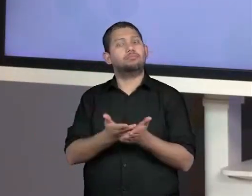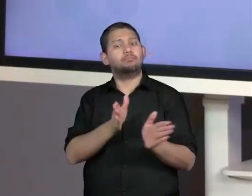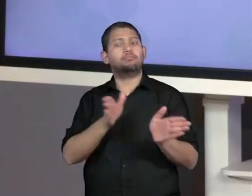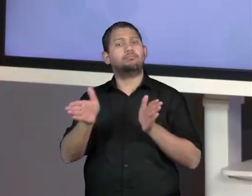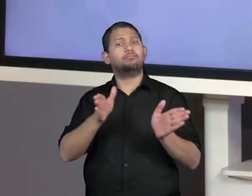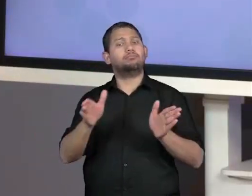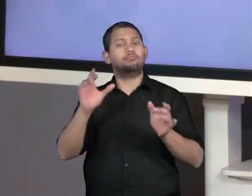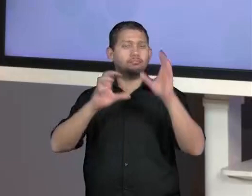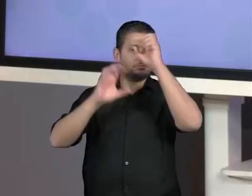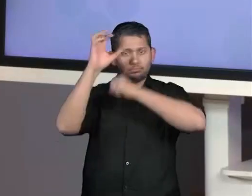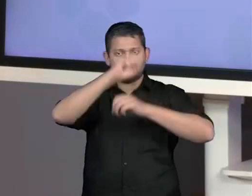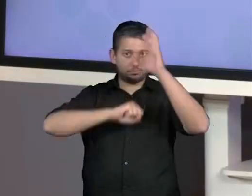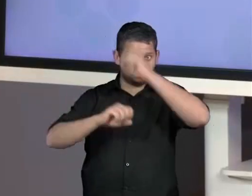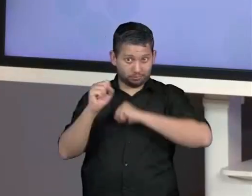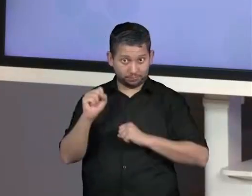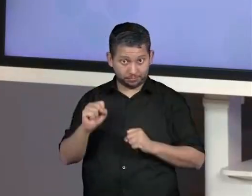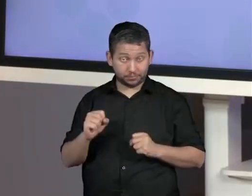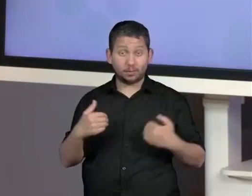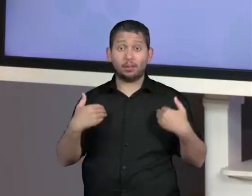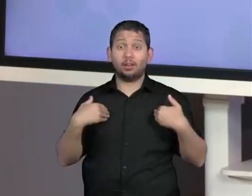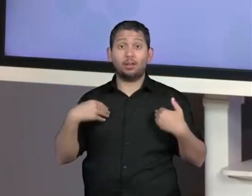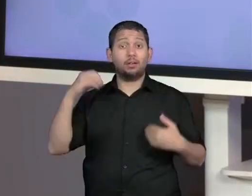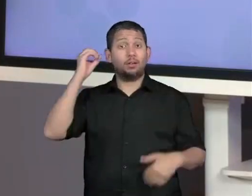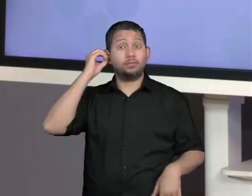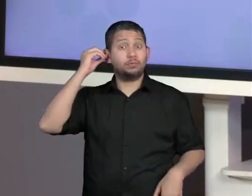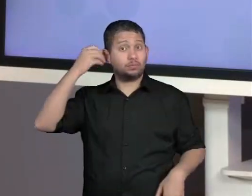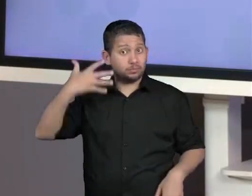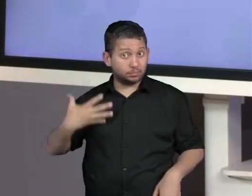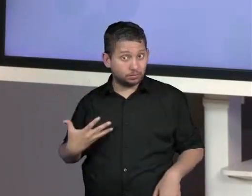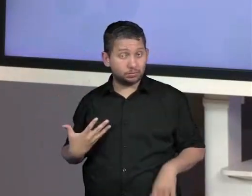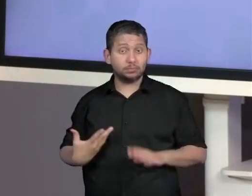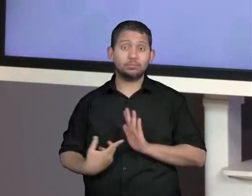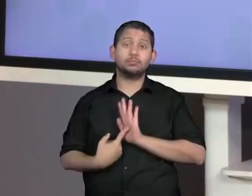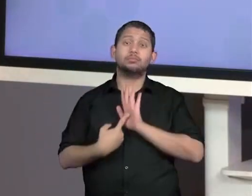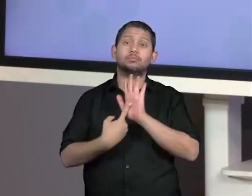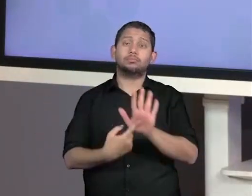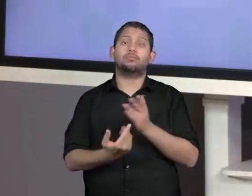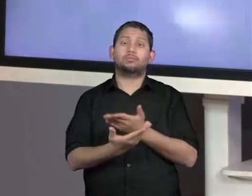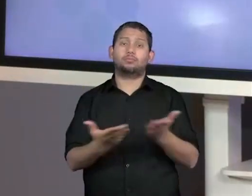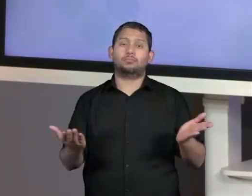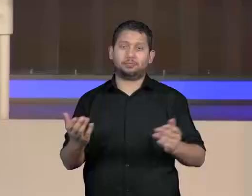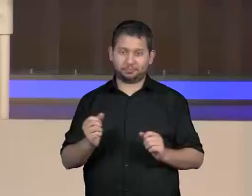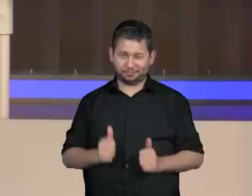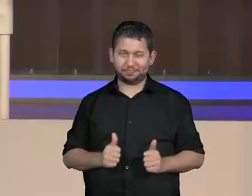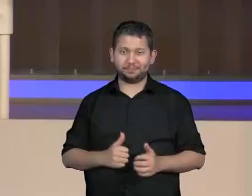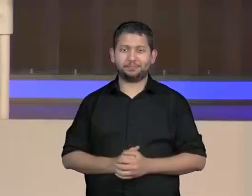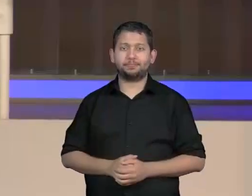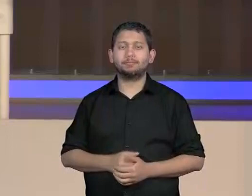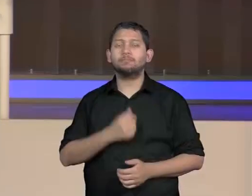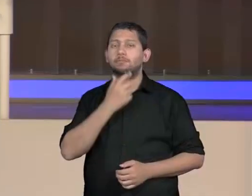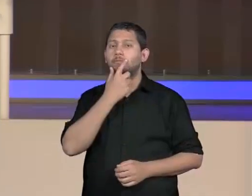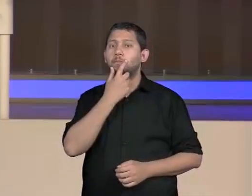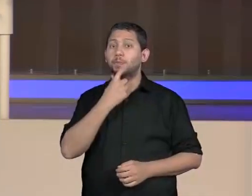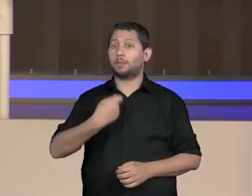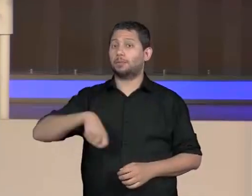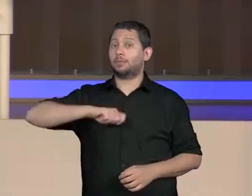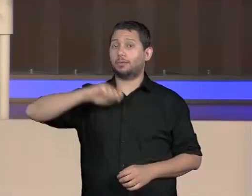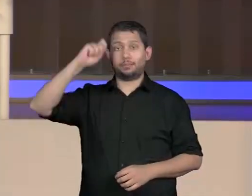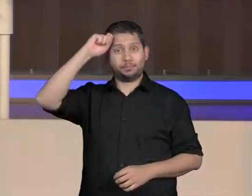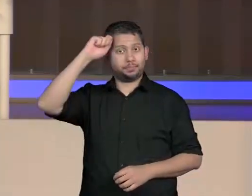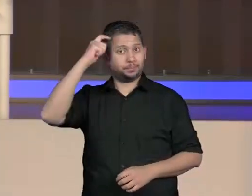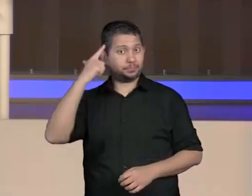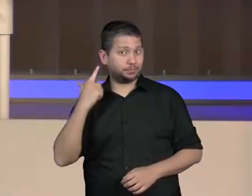acessíveis. E vou fazer a minha breve descrição enquanto você separa o seu material. Eu, professora Ana